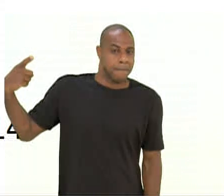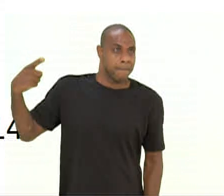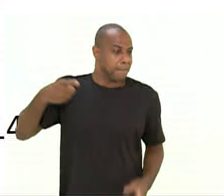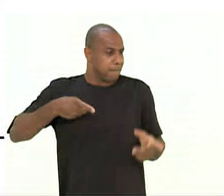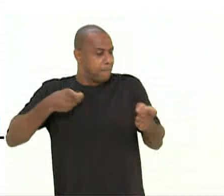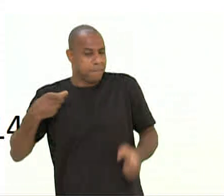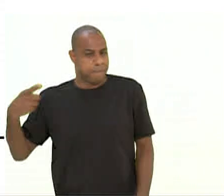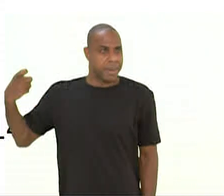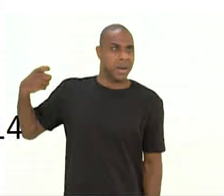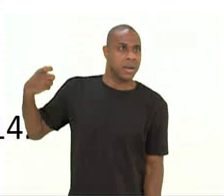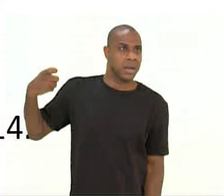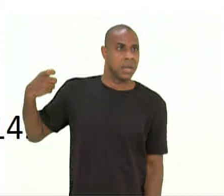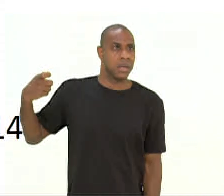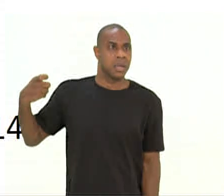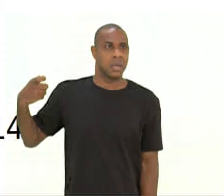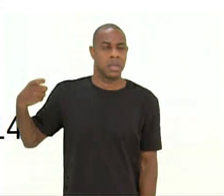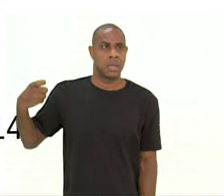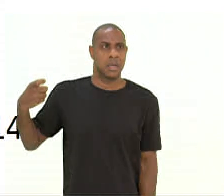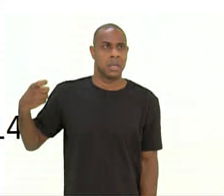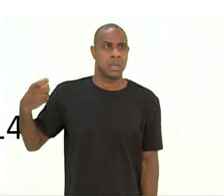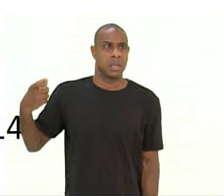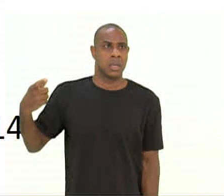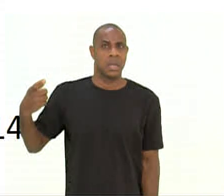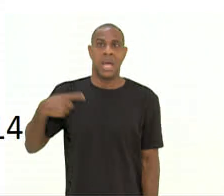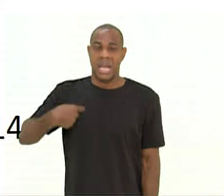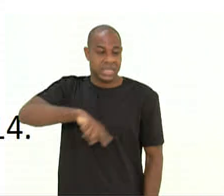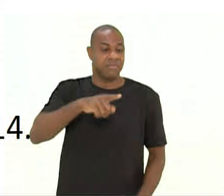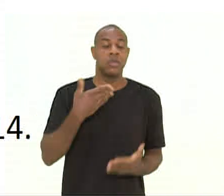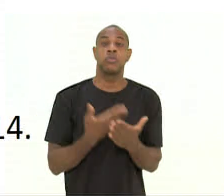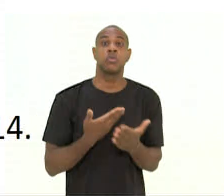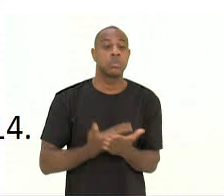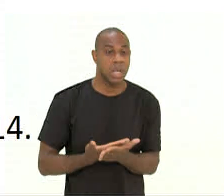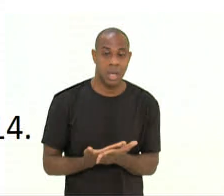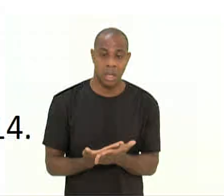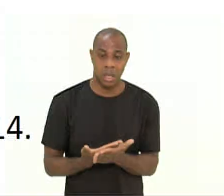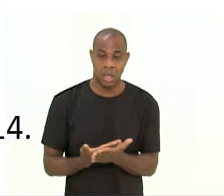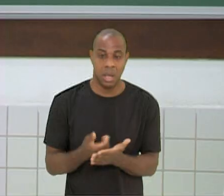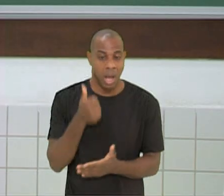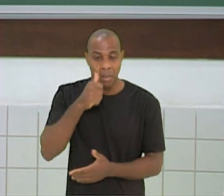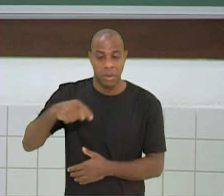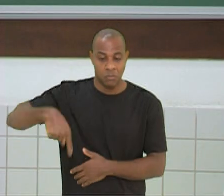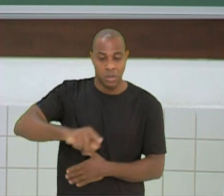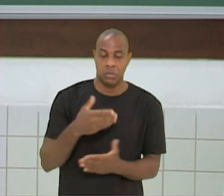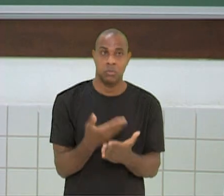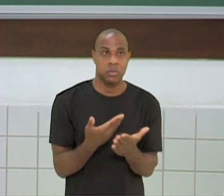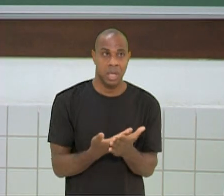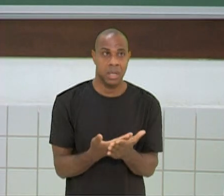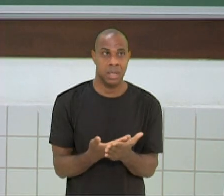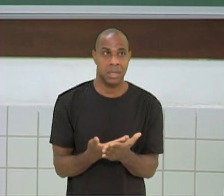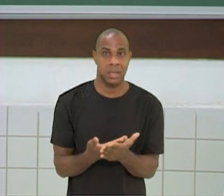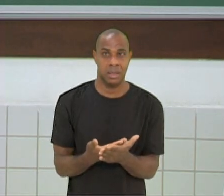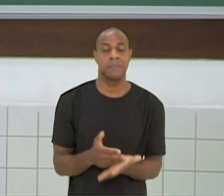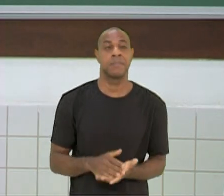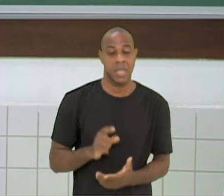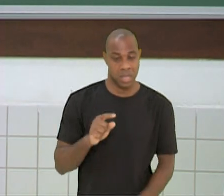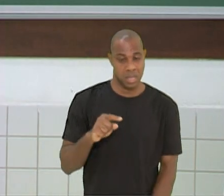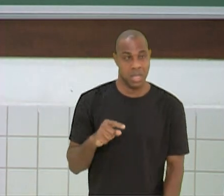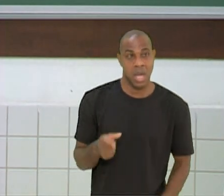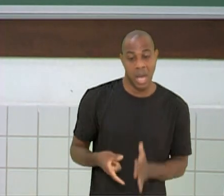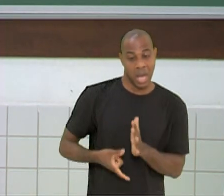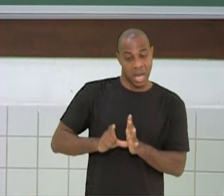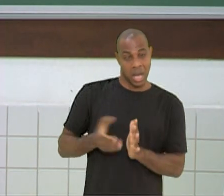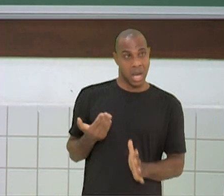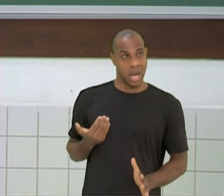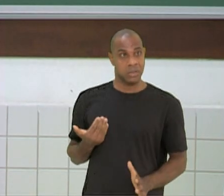E o motivo dela tomar esse tiro? Ela estava indo estudar. Um pouco antes, algum tempo antes, no Paquistão,